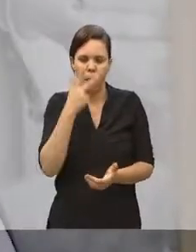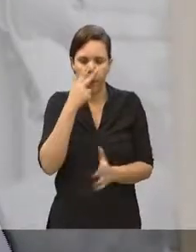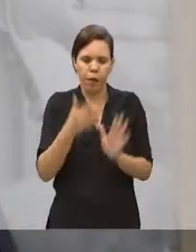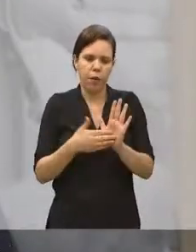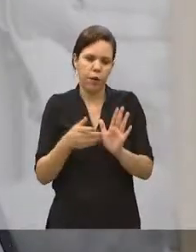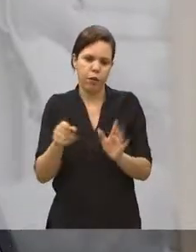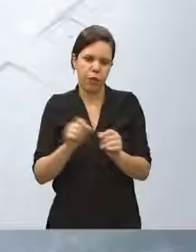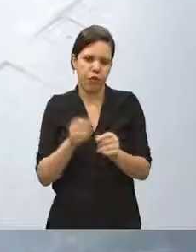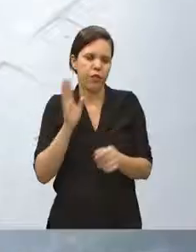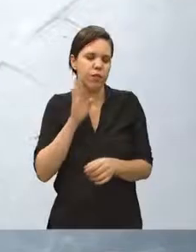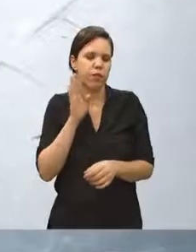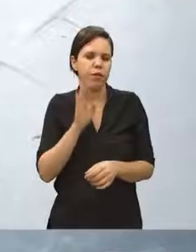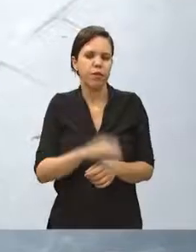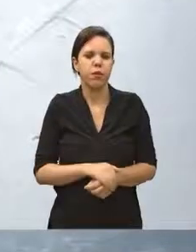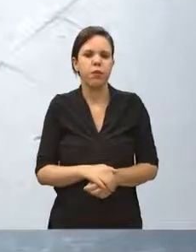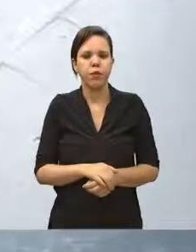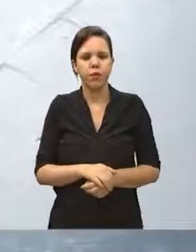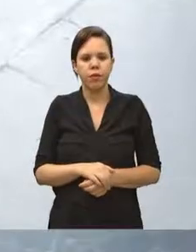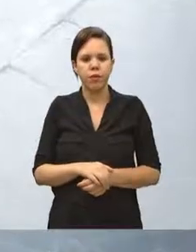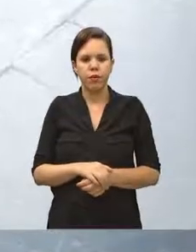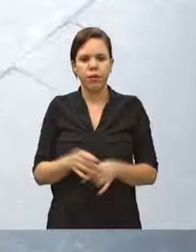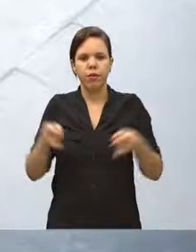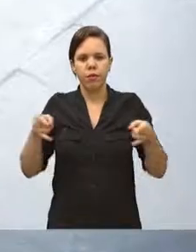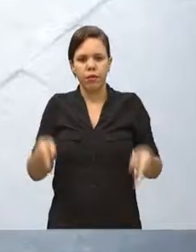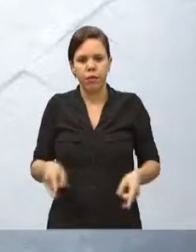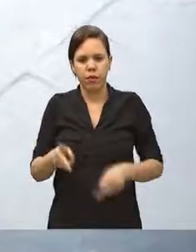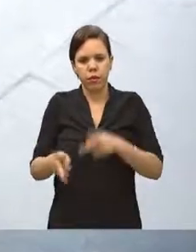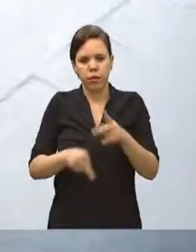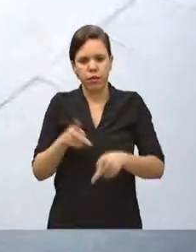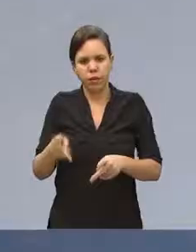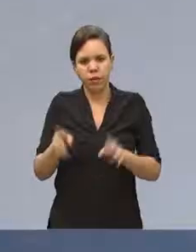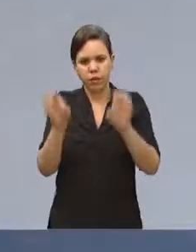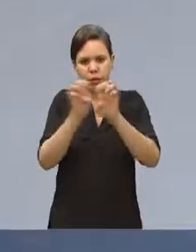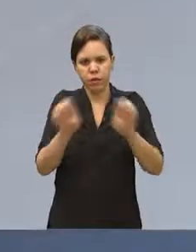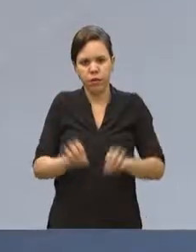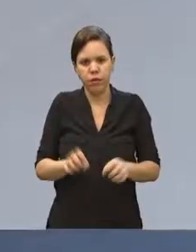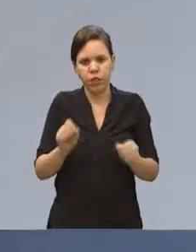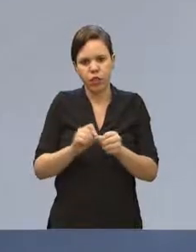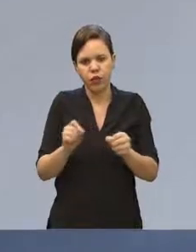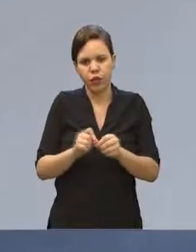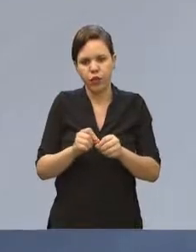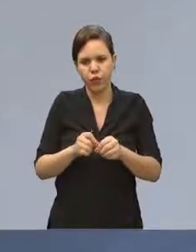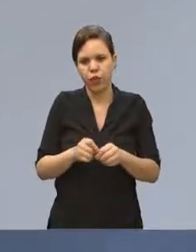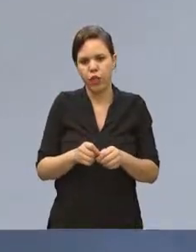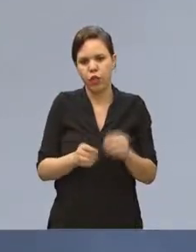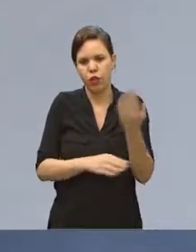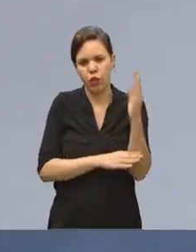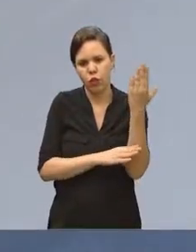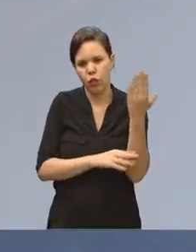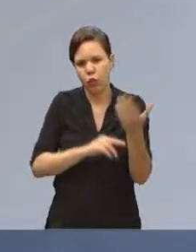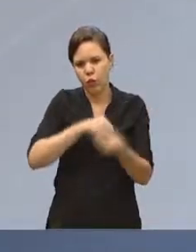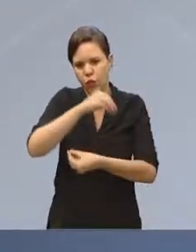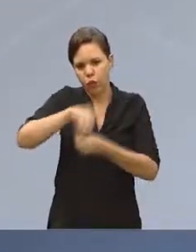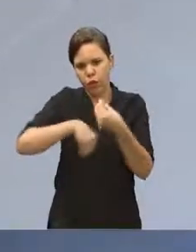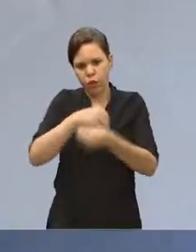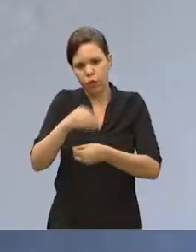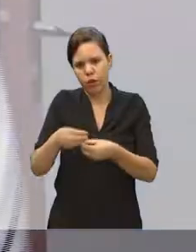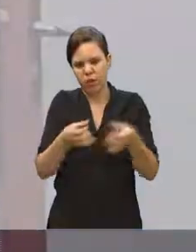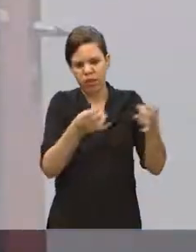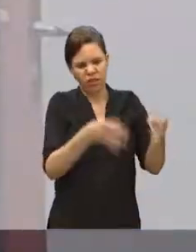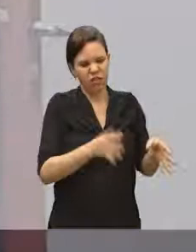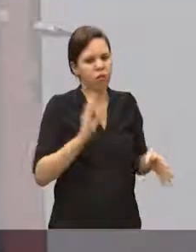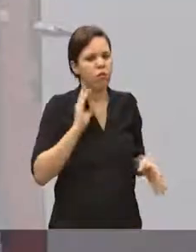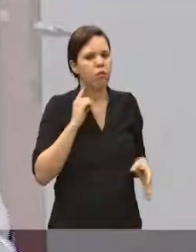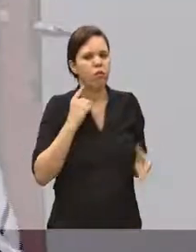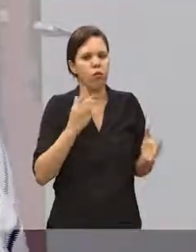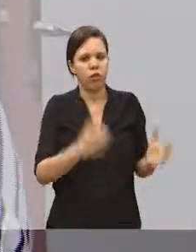proposta bem bacana. No quarto do casal, uma estrutura feita de pallets e outros materiais que iriam para o lixo.